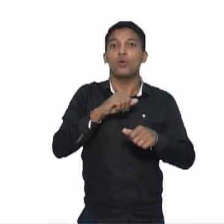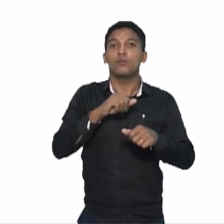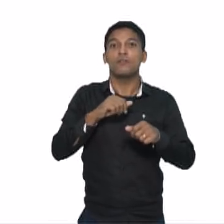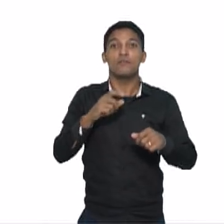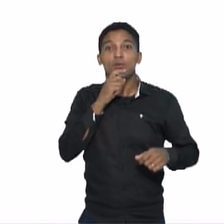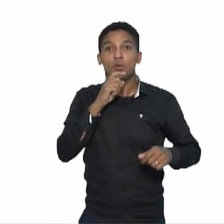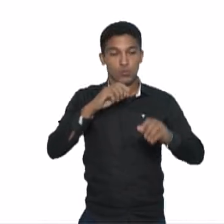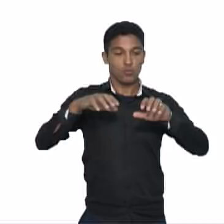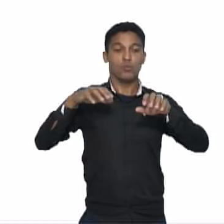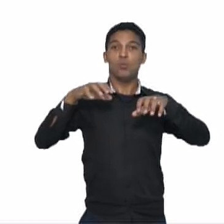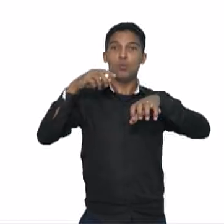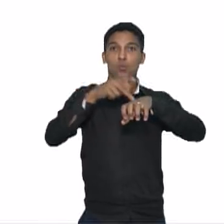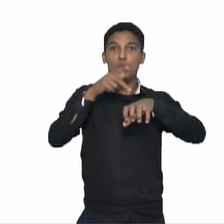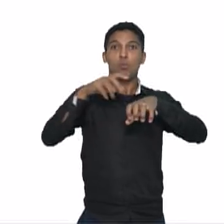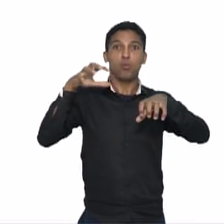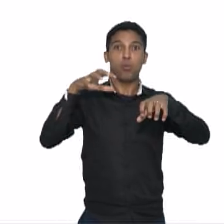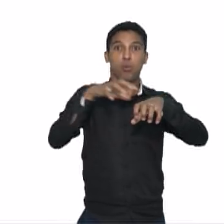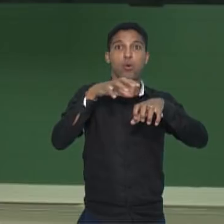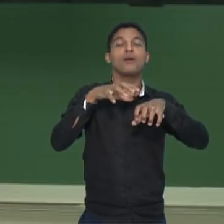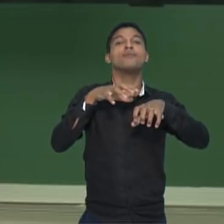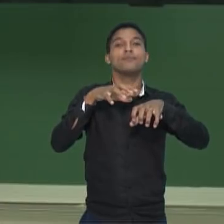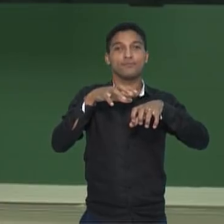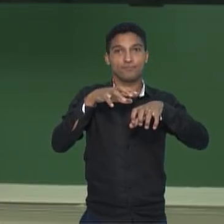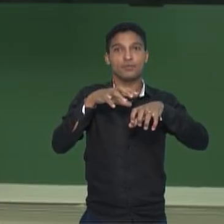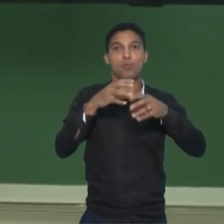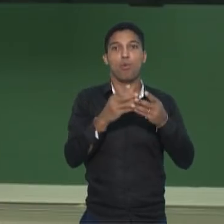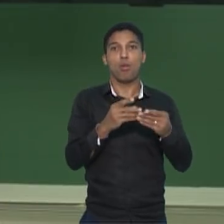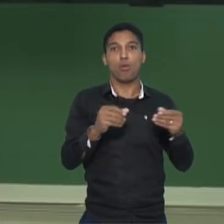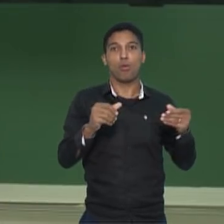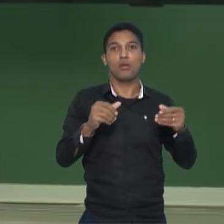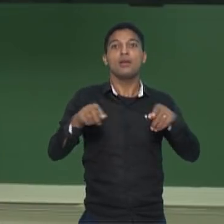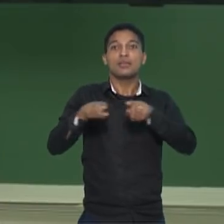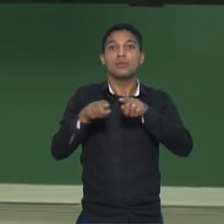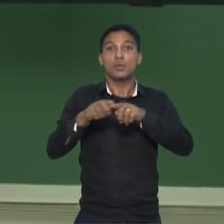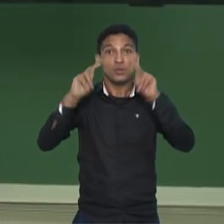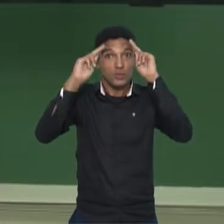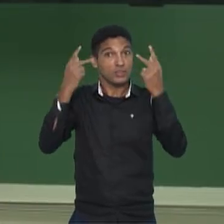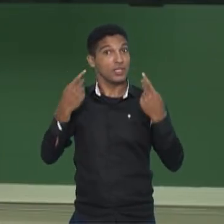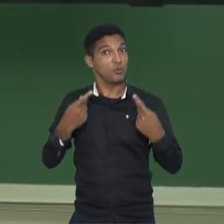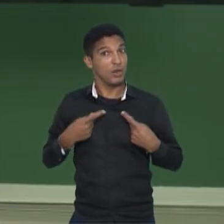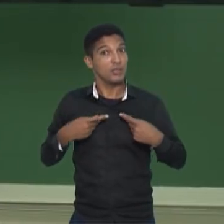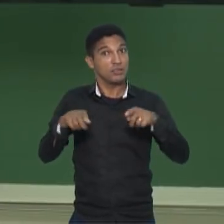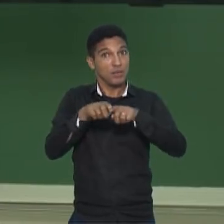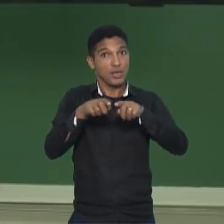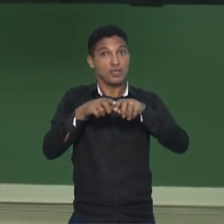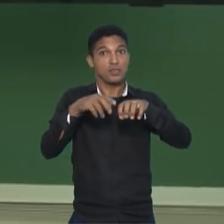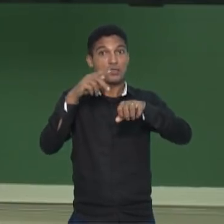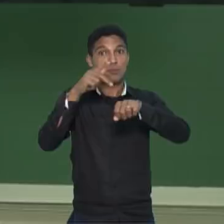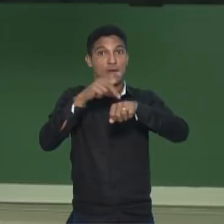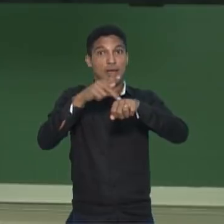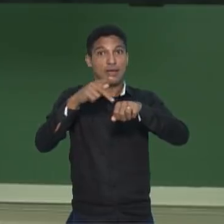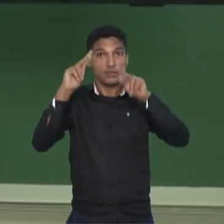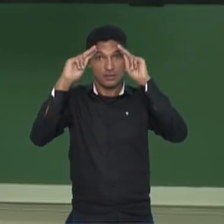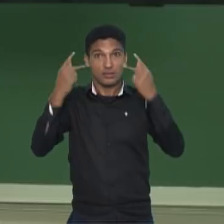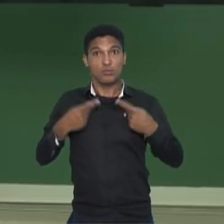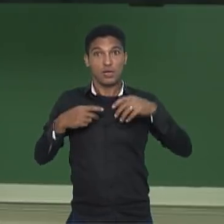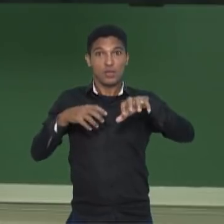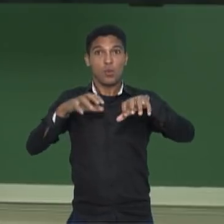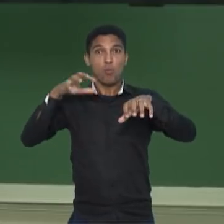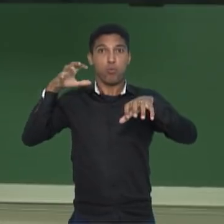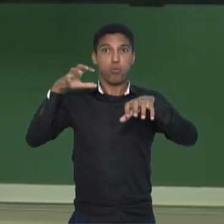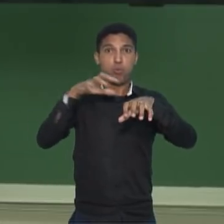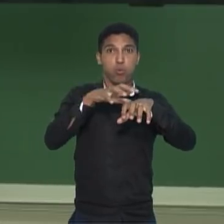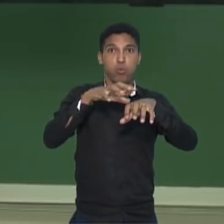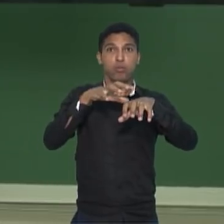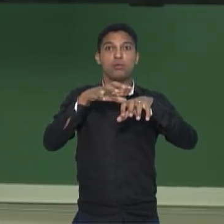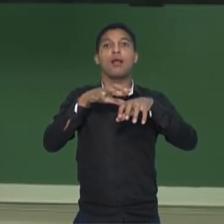seres vivos, incluindo nós, seres humanos. E tem a ação da água, que aparece na forma da chuva,